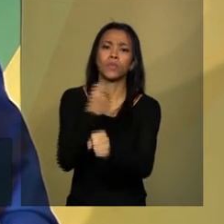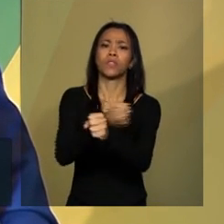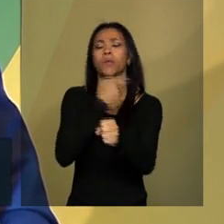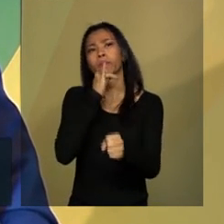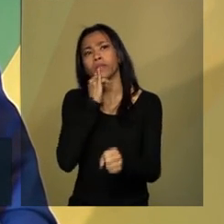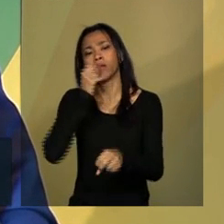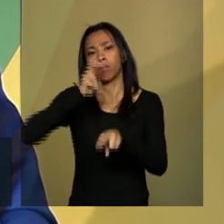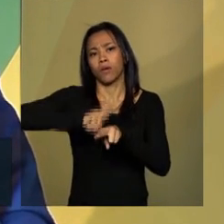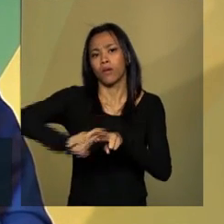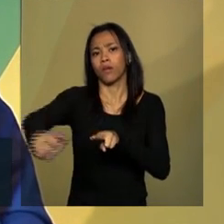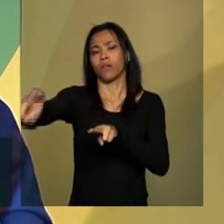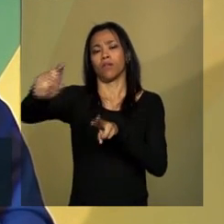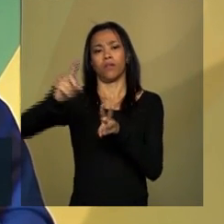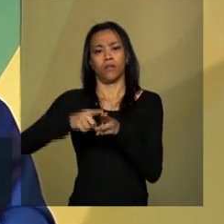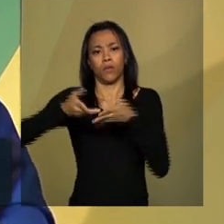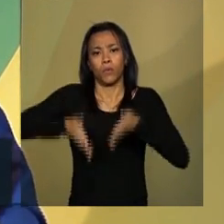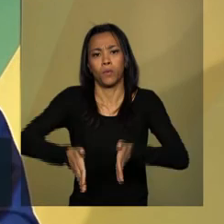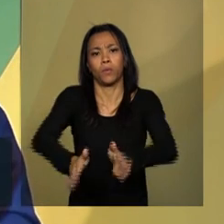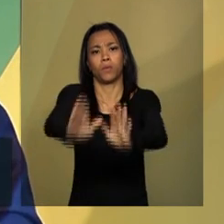mais claros e